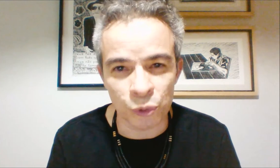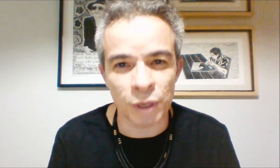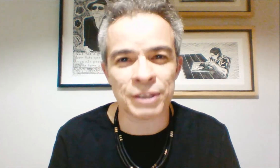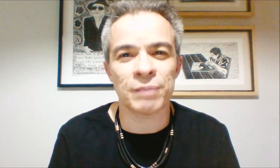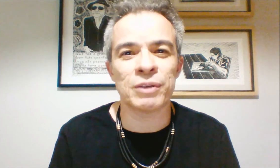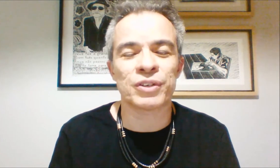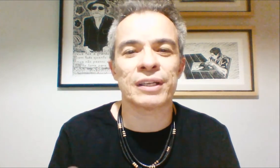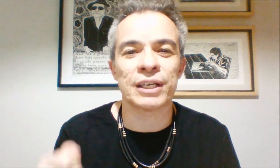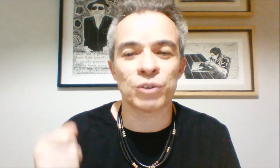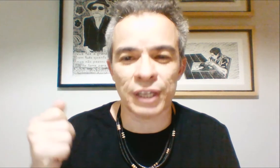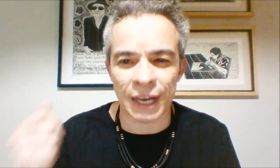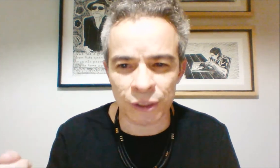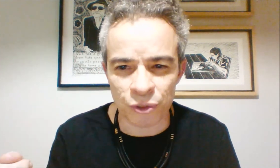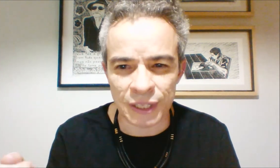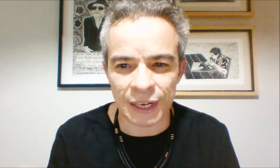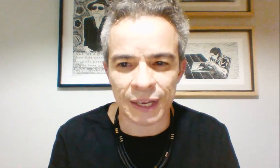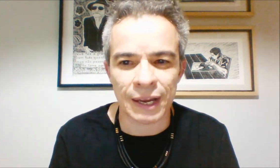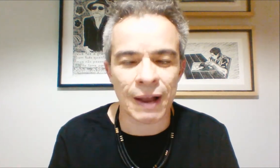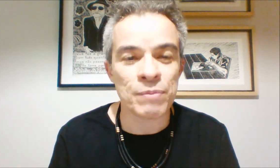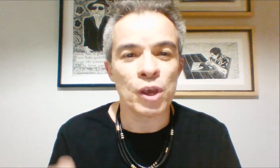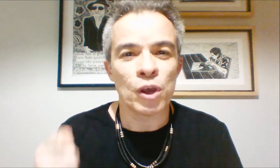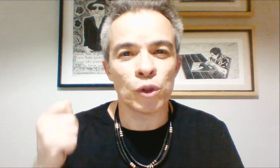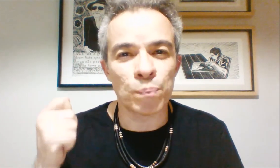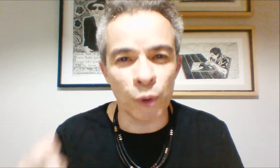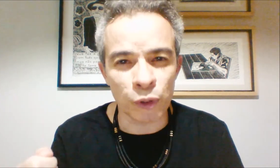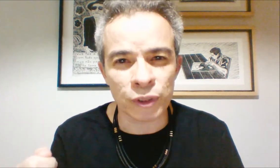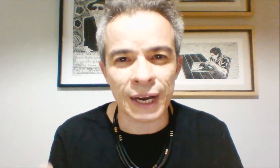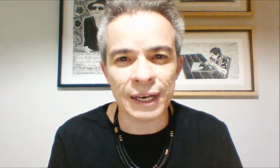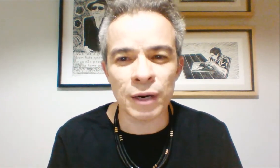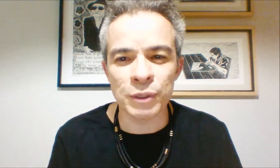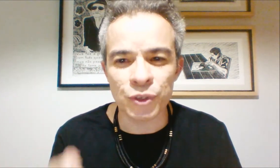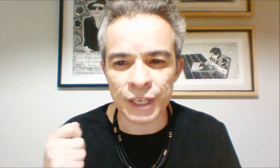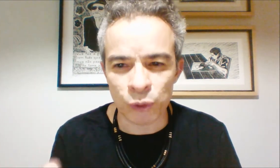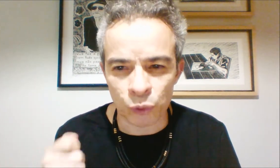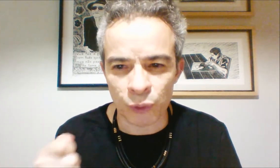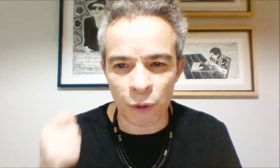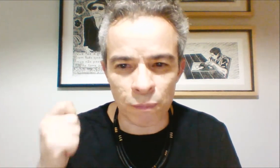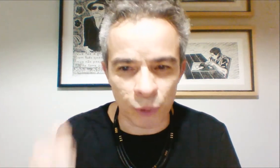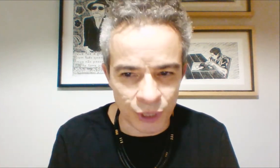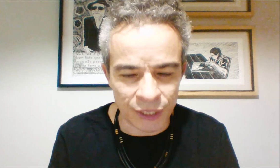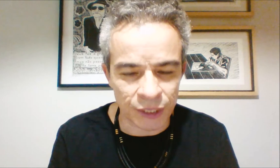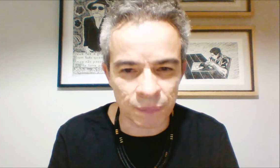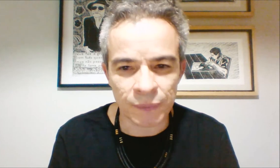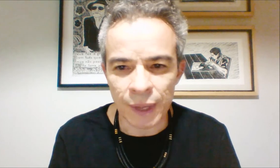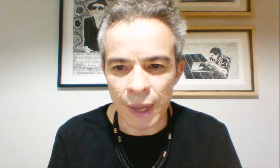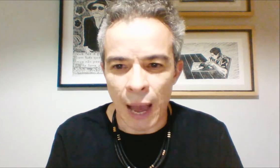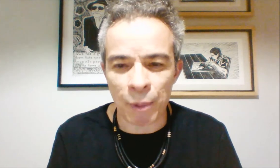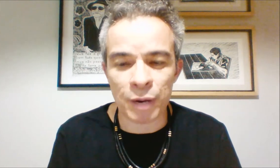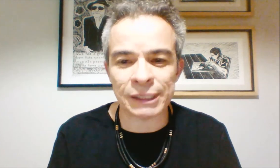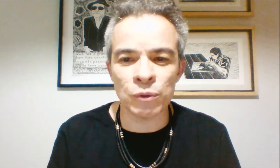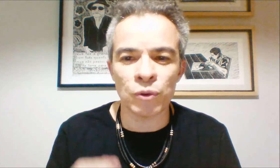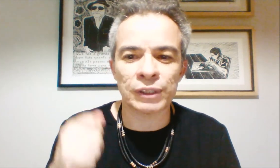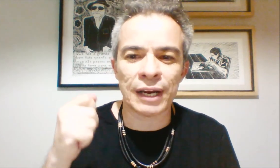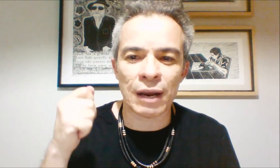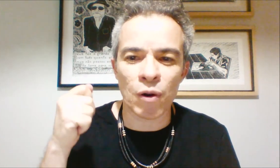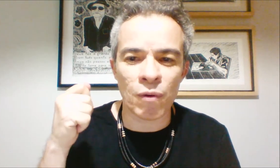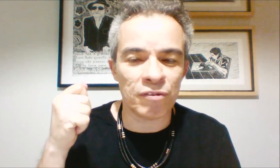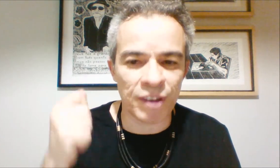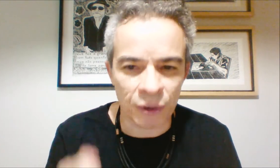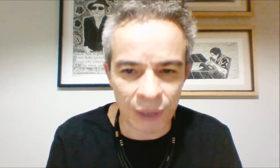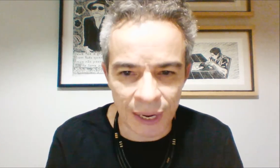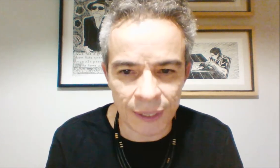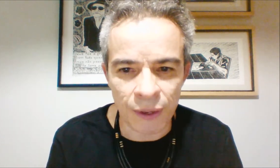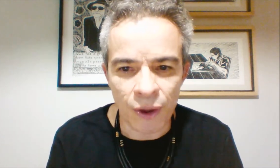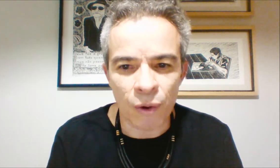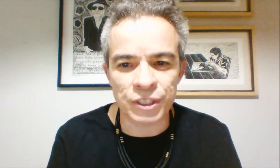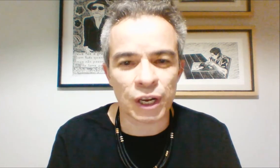da Cultura, mas também nos canais do Teatro José de Alencar, do Porto Dragão e do Centro Cultural Bom Jardim. A programação contará com uma